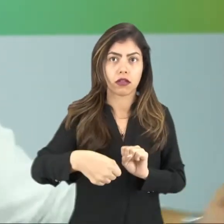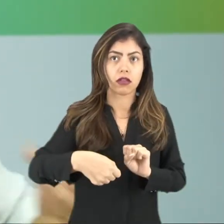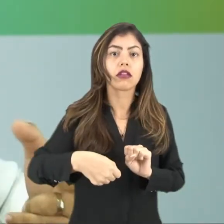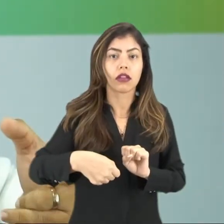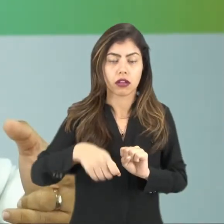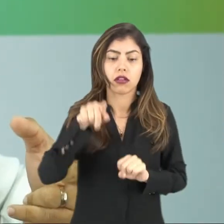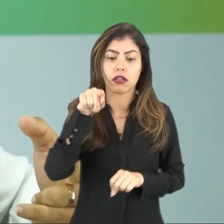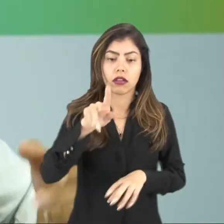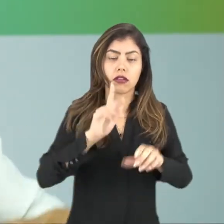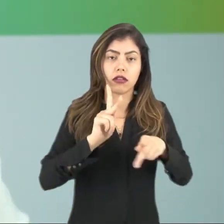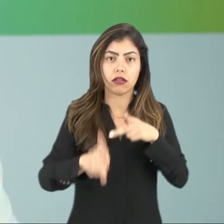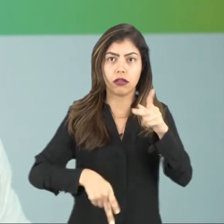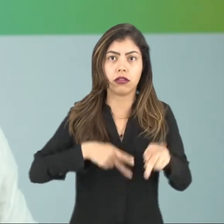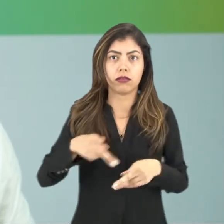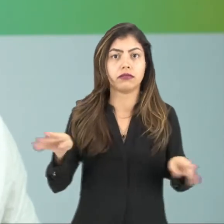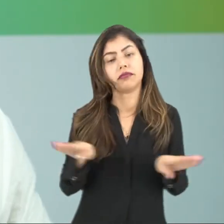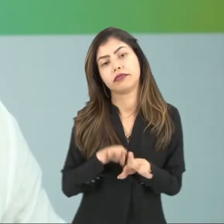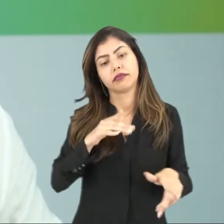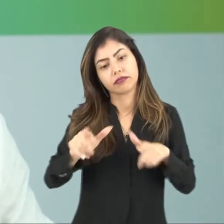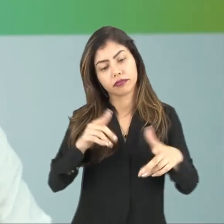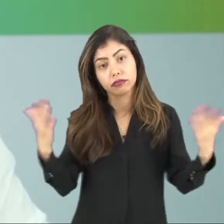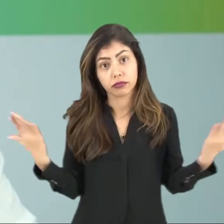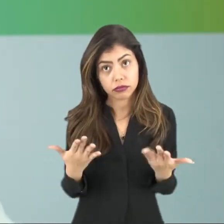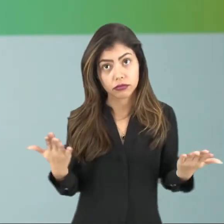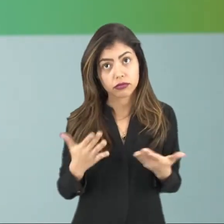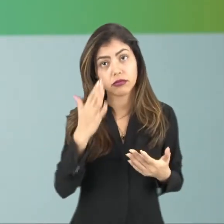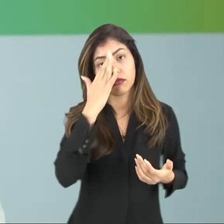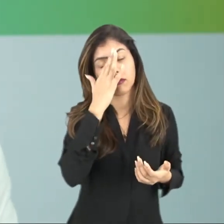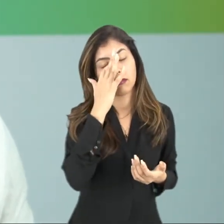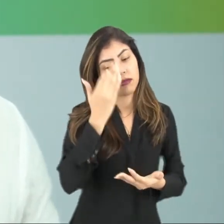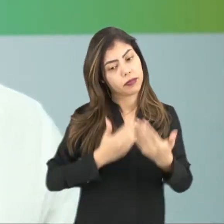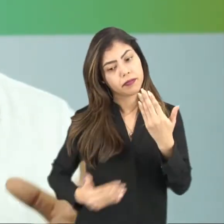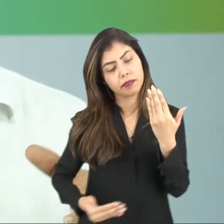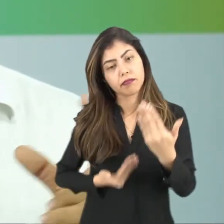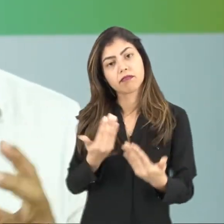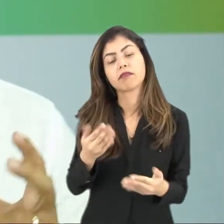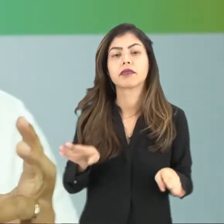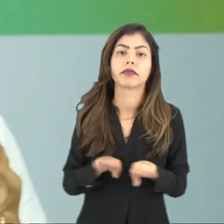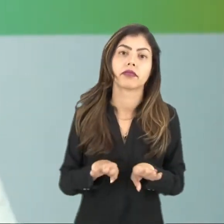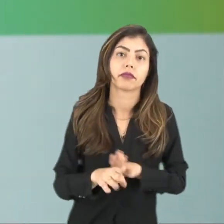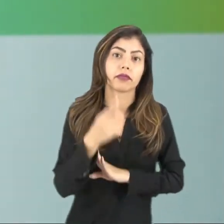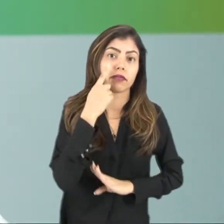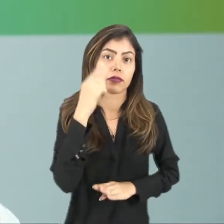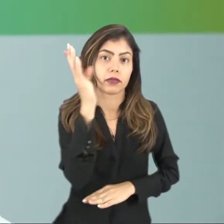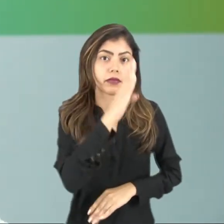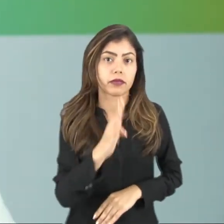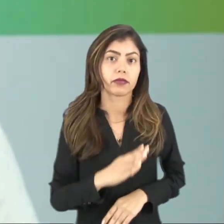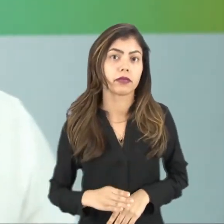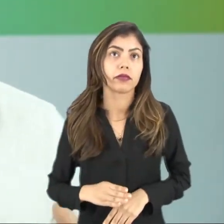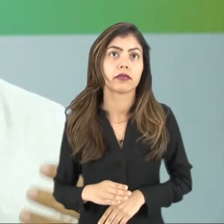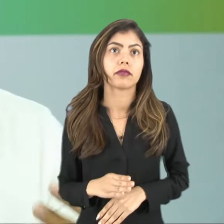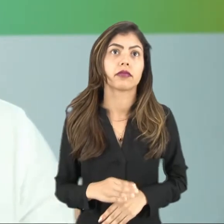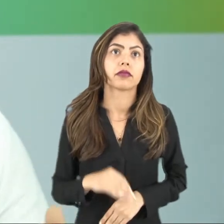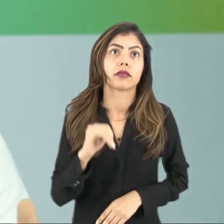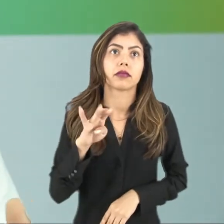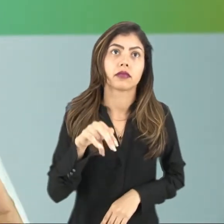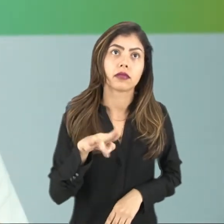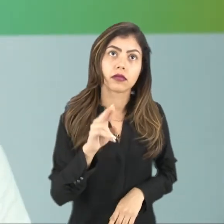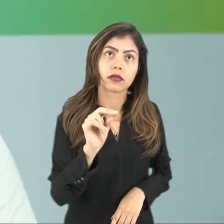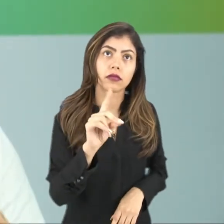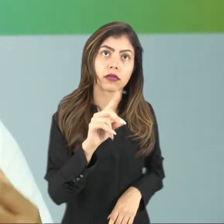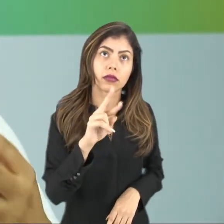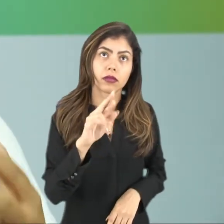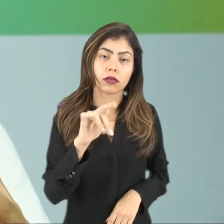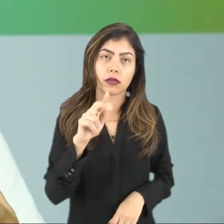qualidade de formação dessa população que hoje está trabalhando, tá? Tem essa relação também. Vamos ver como é que o Brasil vai se sair no